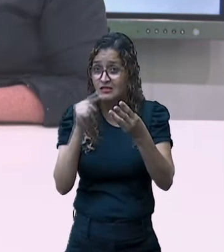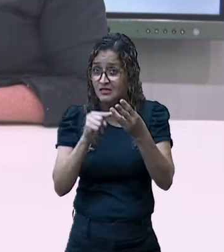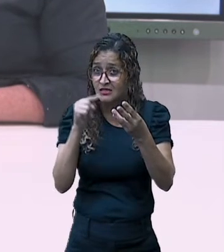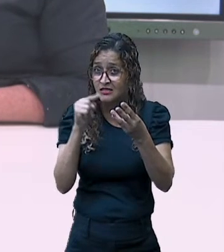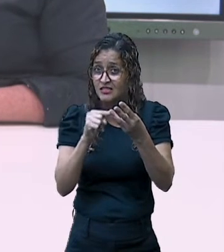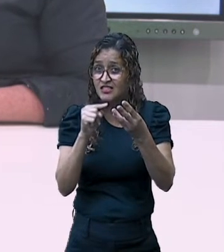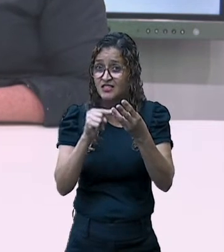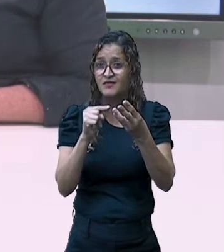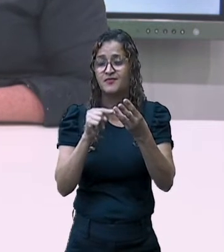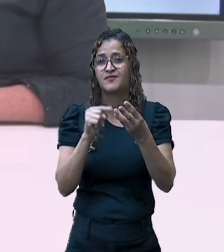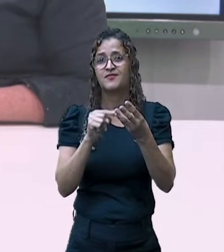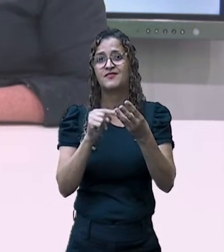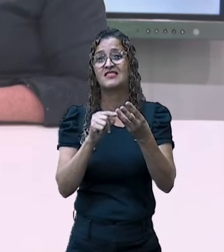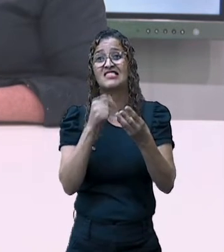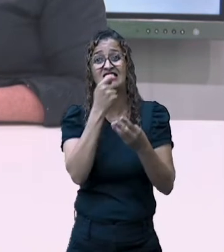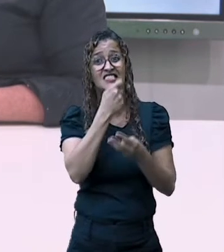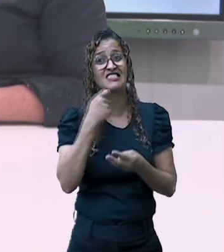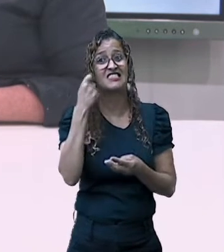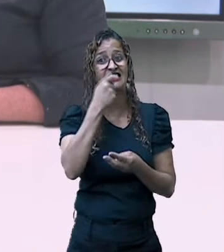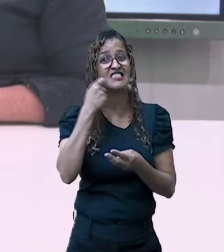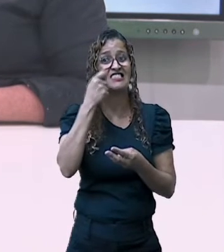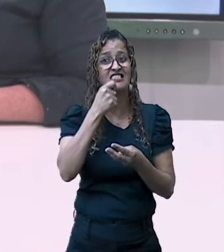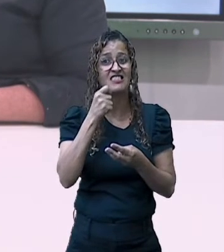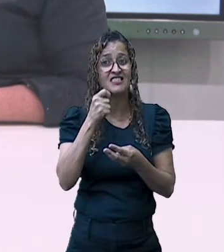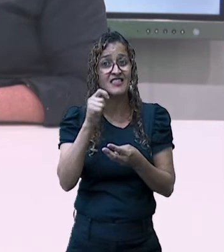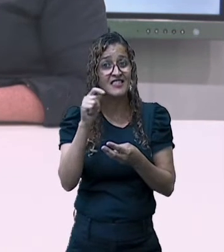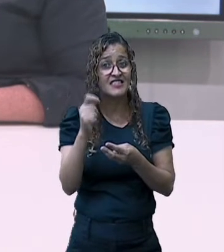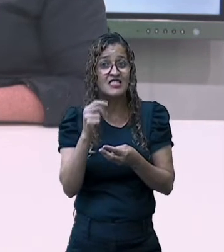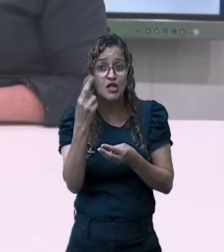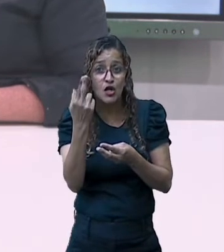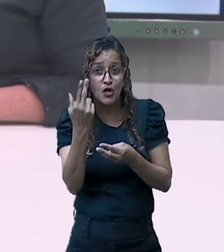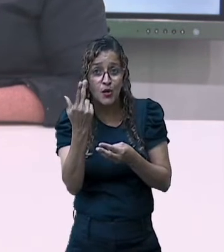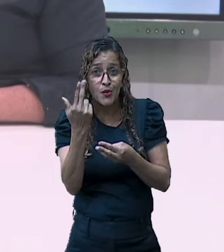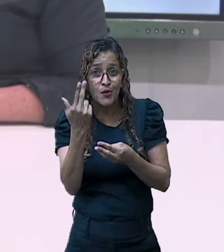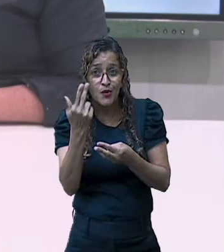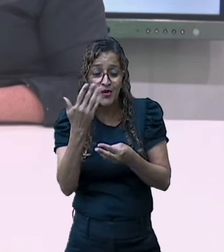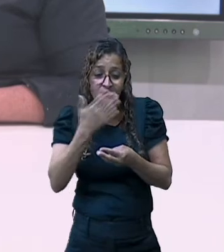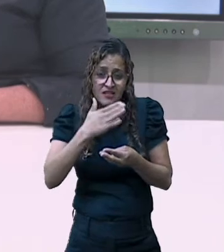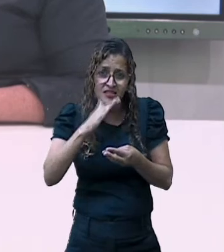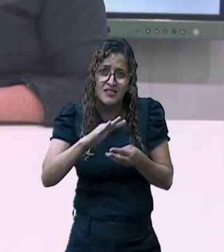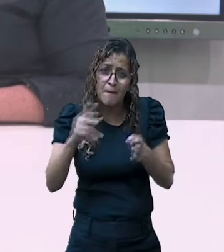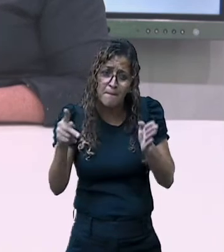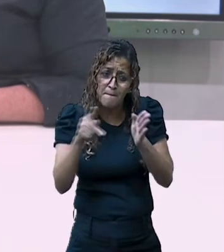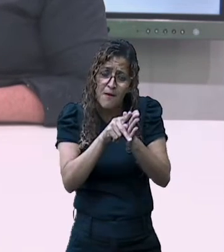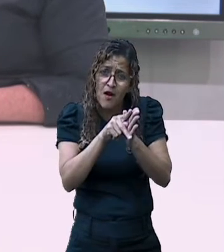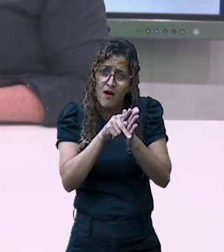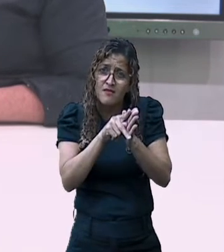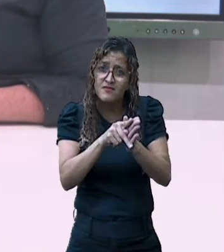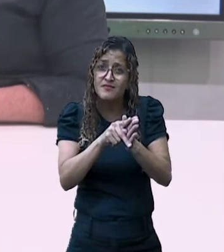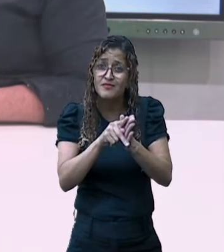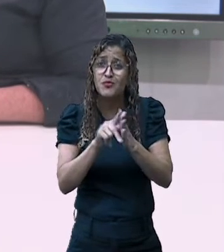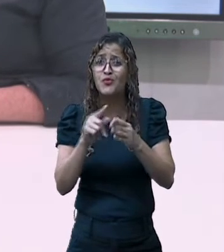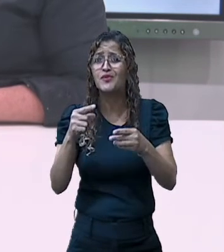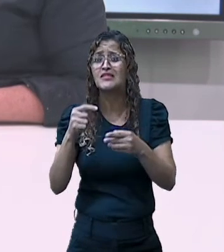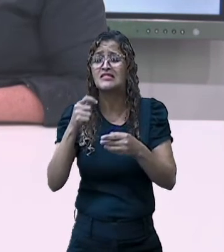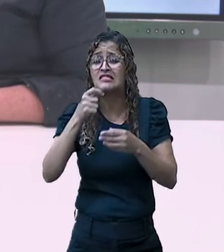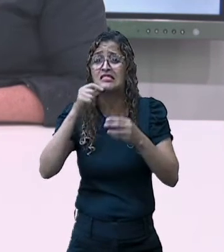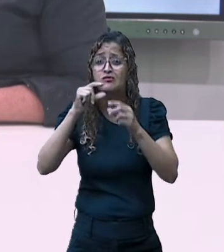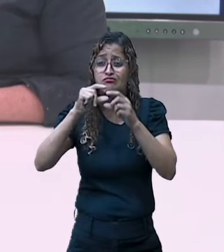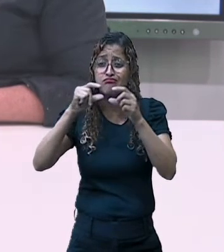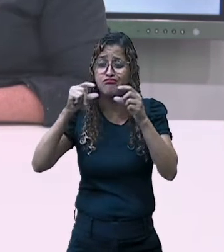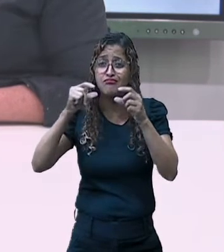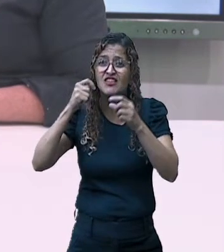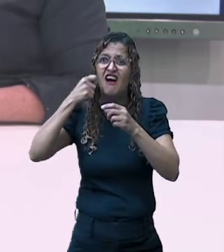preferência. A escova tem que ser do tamanho da sua boquinha, né? Então, uma escova grande demais não vai deixar a criança levar ela